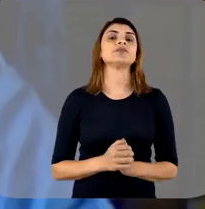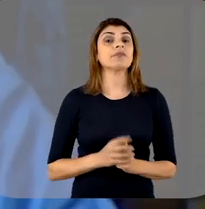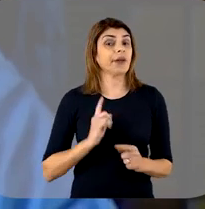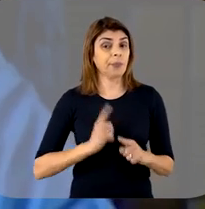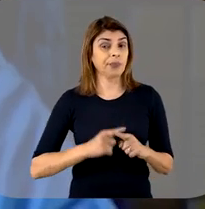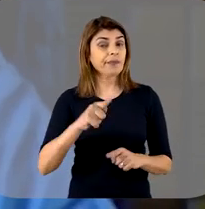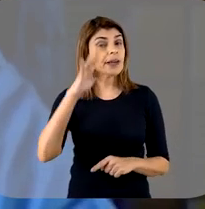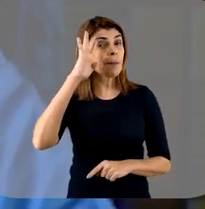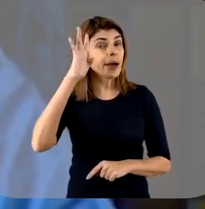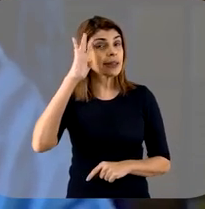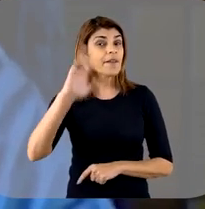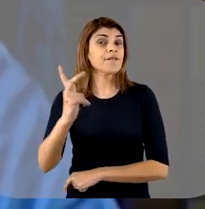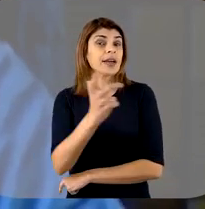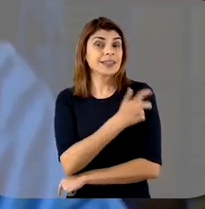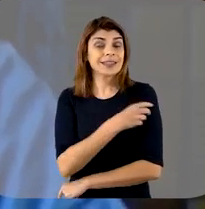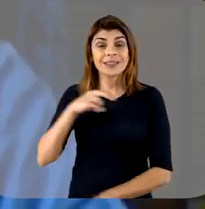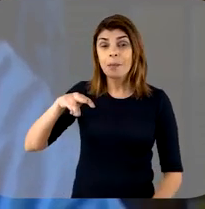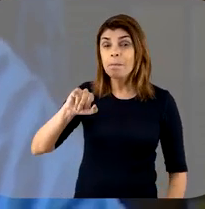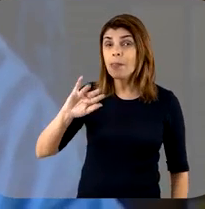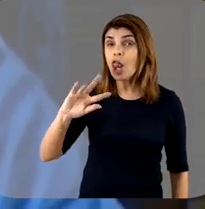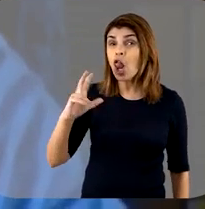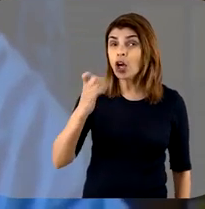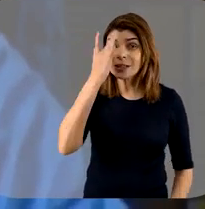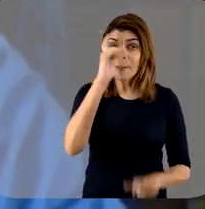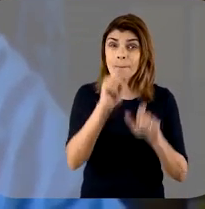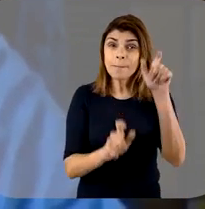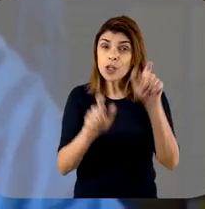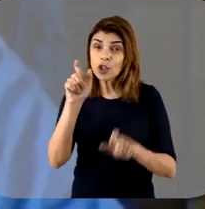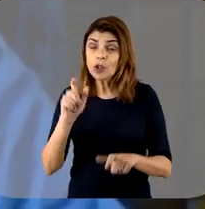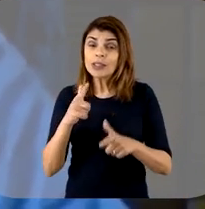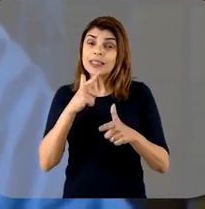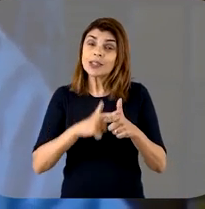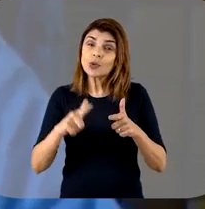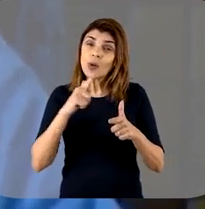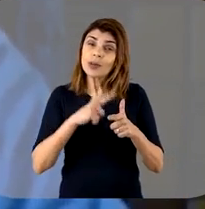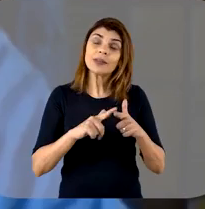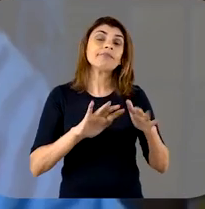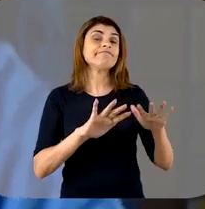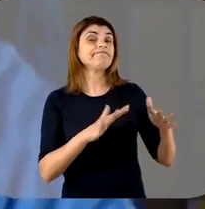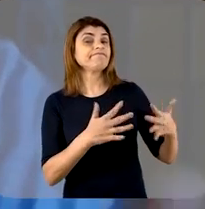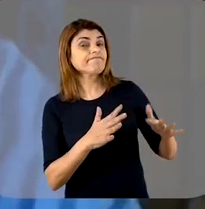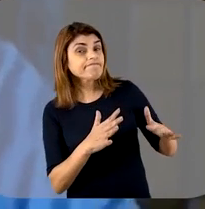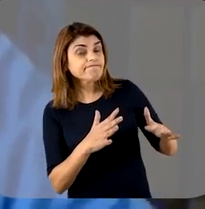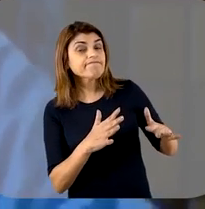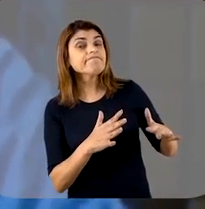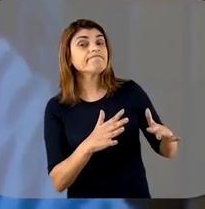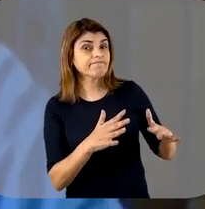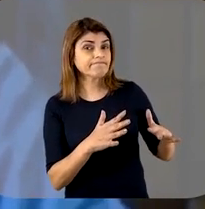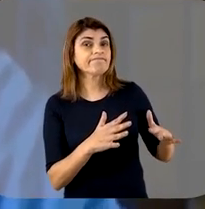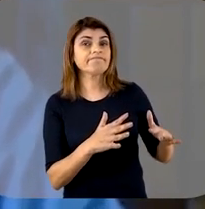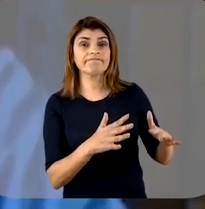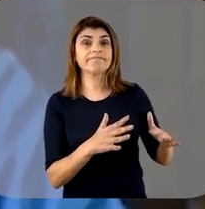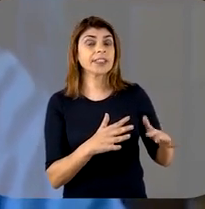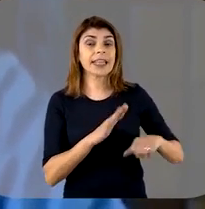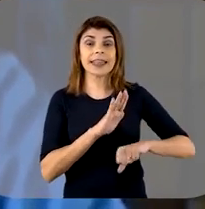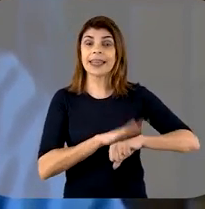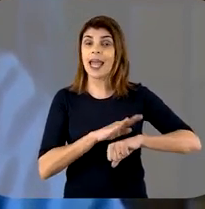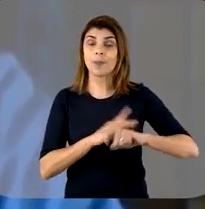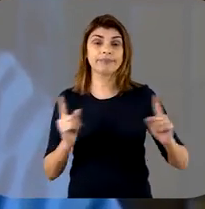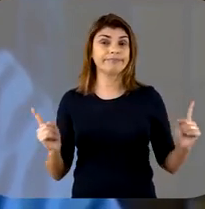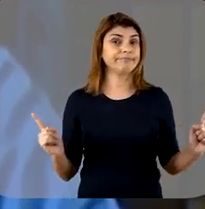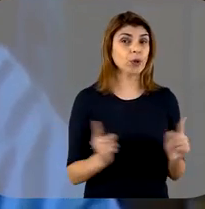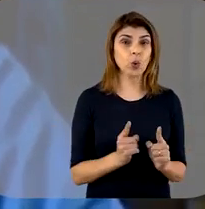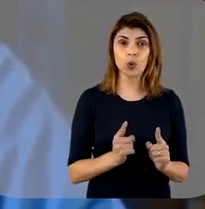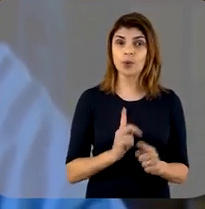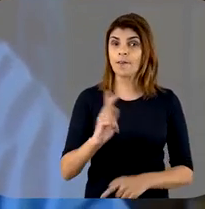você imaginar, quer dizer, vacinar milhões de pessoas num razoável, né, espaço de tempo, né,